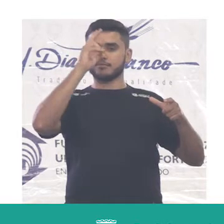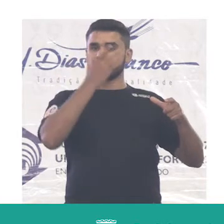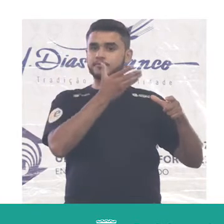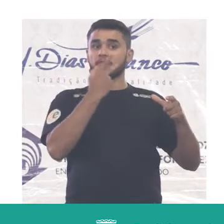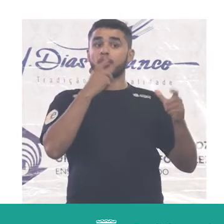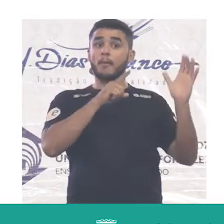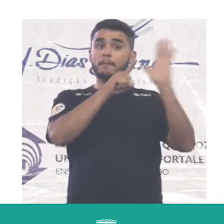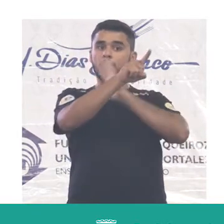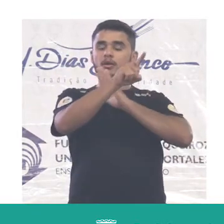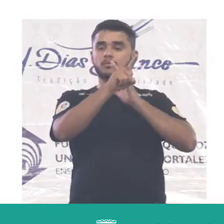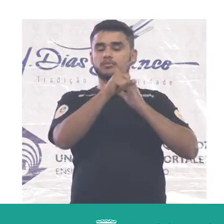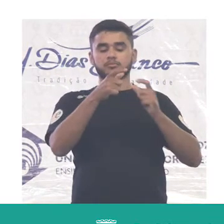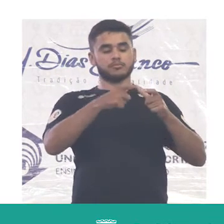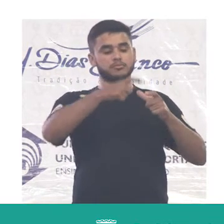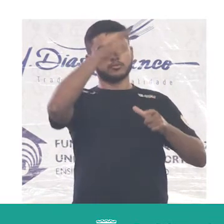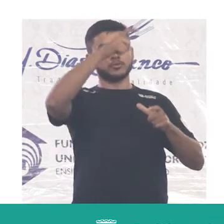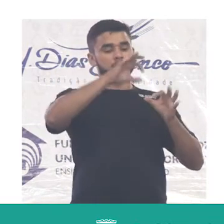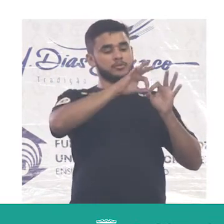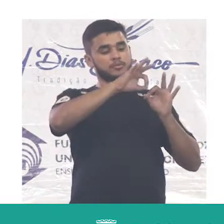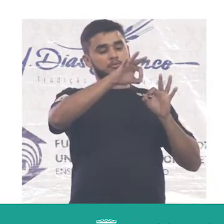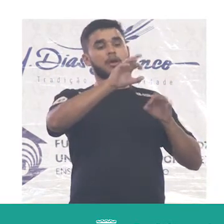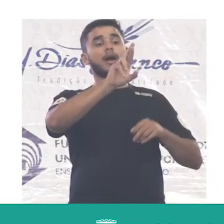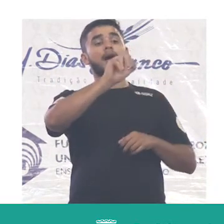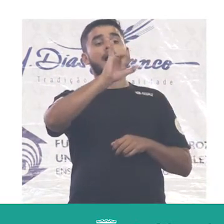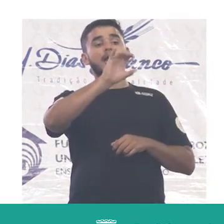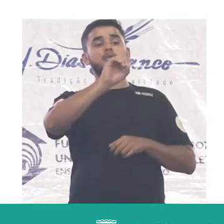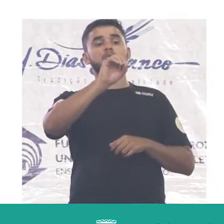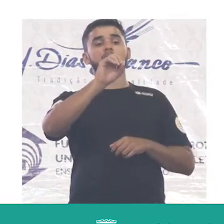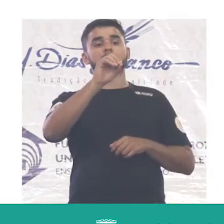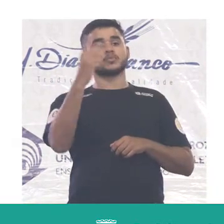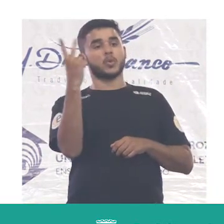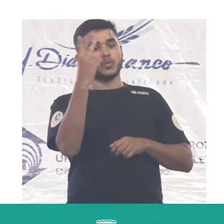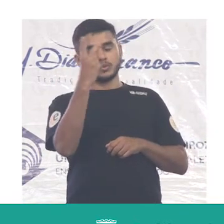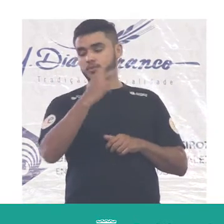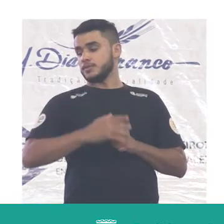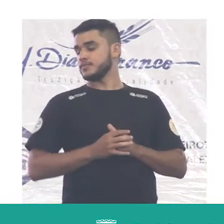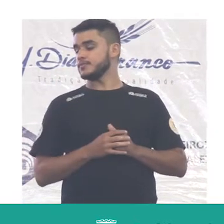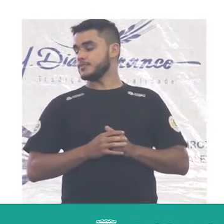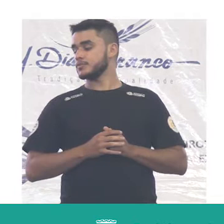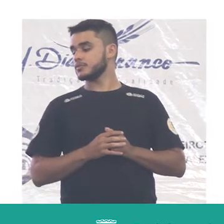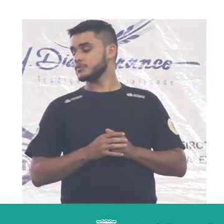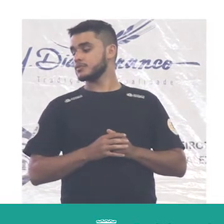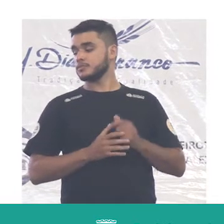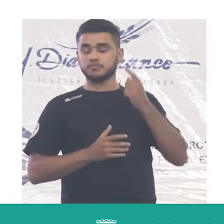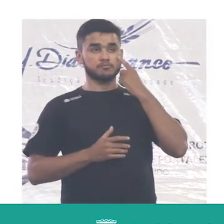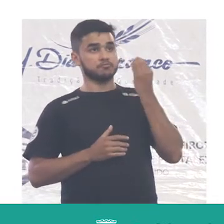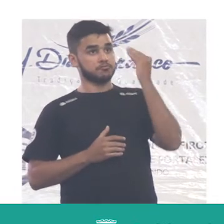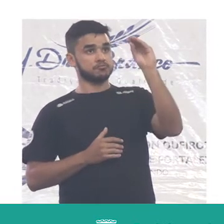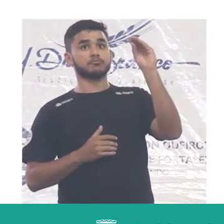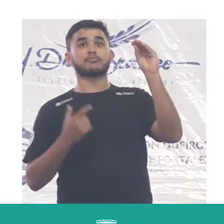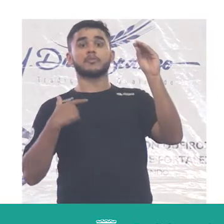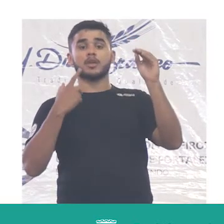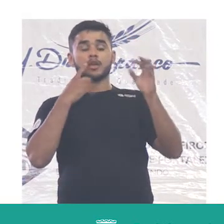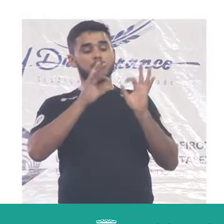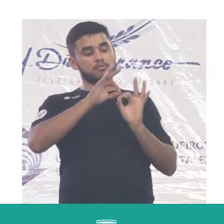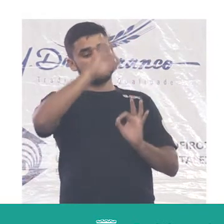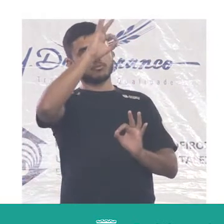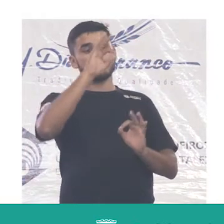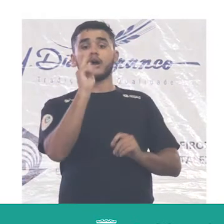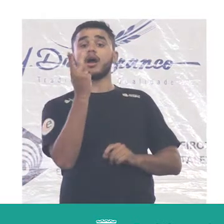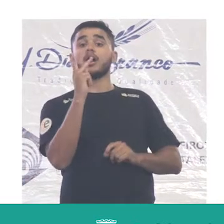Ele disse que o cilindro tinha raio da base 2, eu botei o 2. Ele disse que a altura do cilindro era 10, eu botei aí o 10. Vocês estão vendo aí